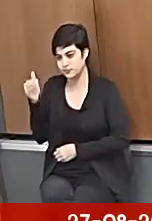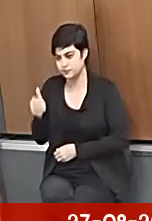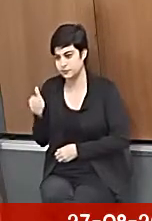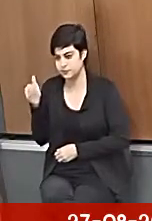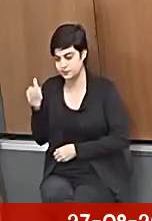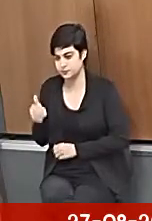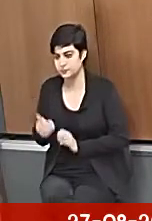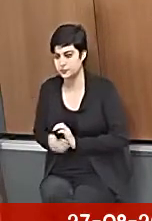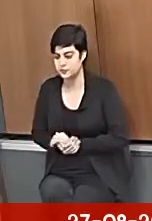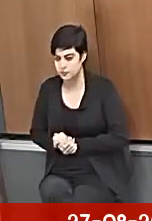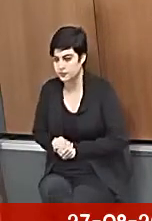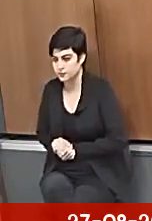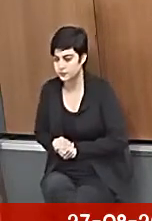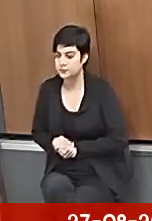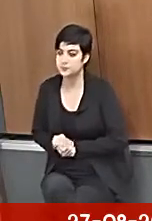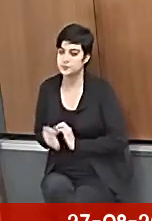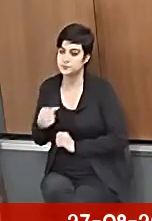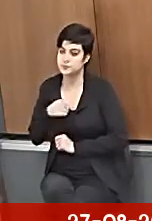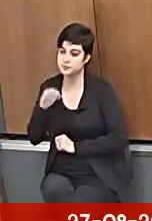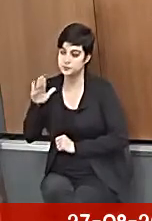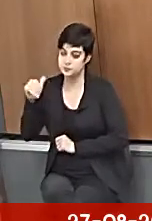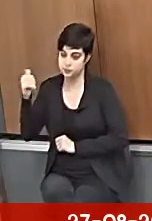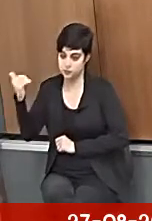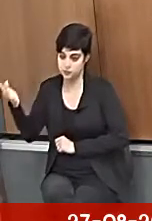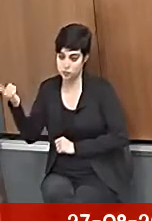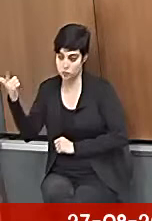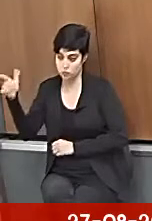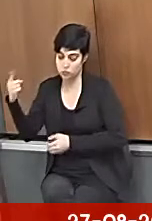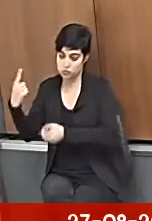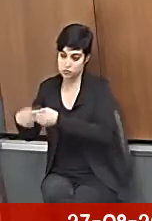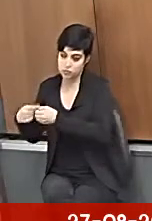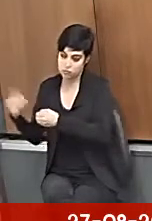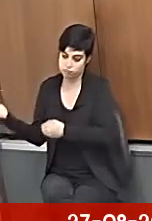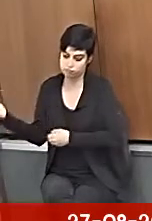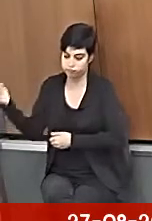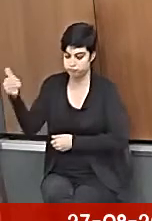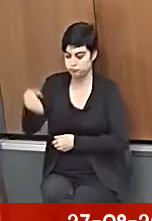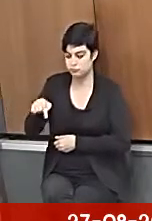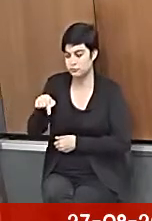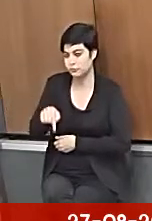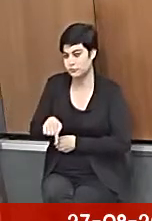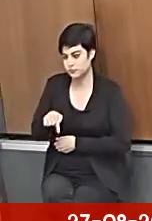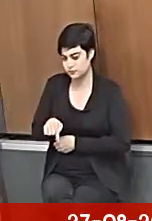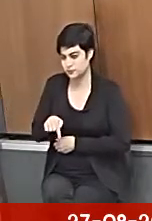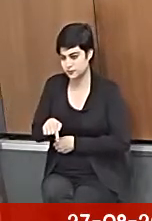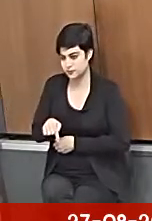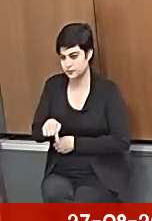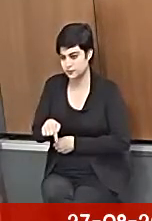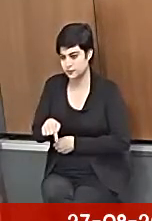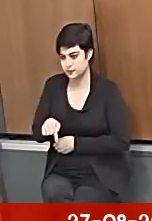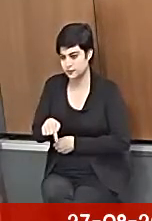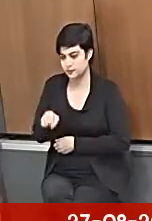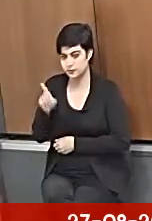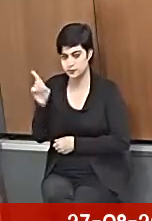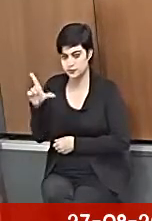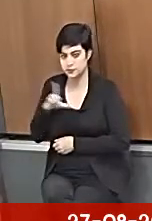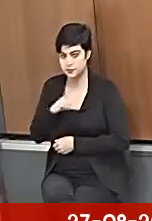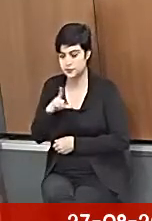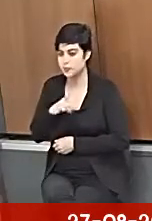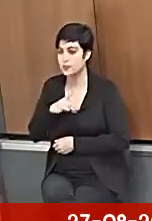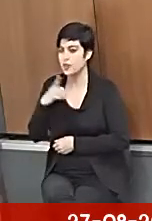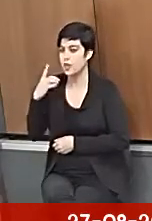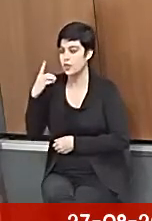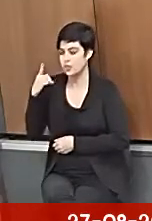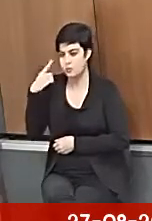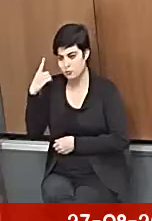o juiz de fora que é uma cidade boa quem é que não está em três deputados quer pegar a